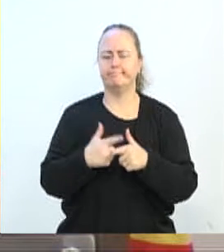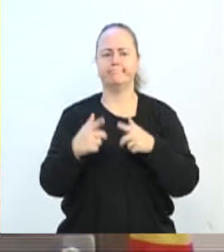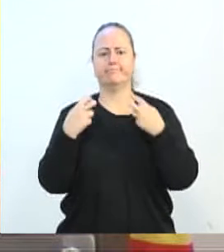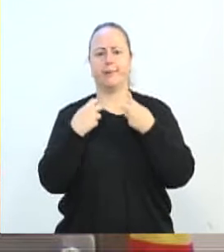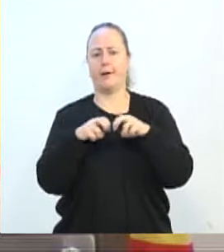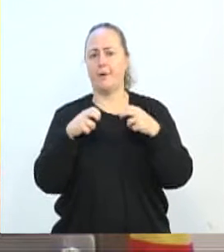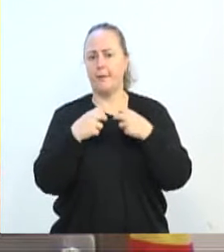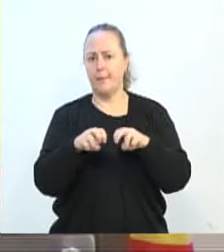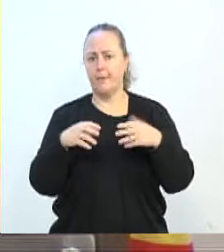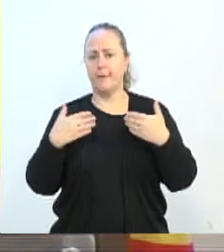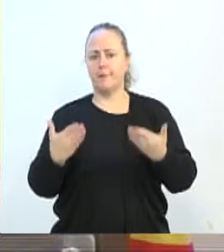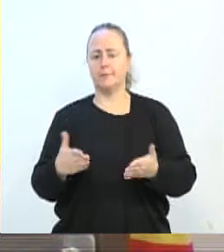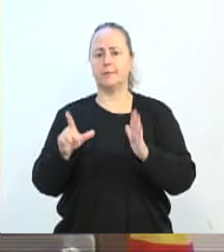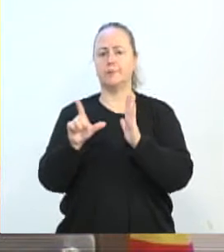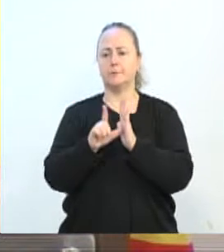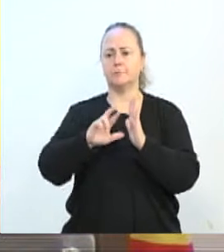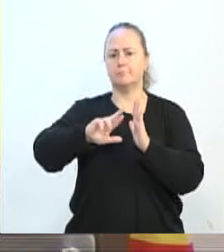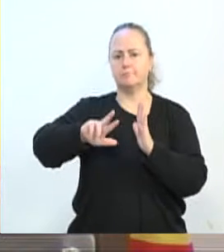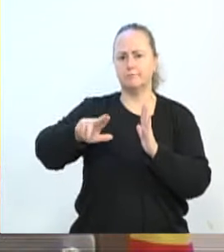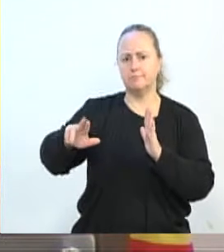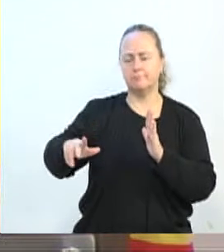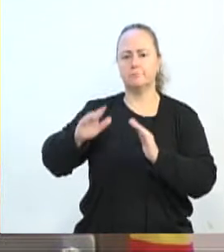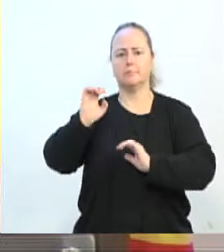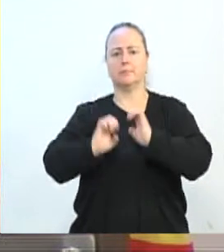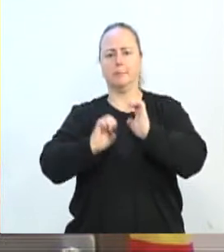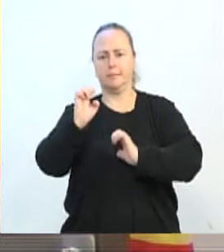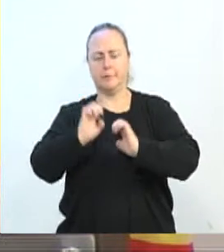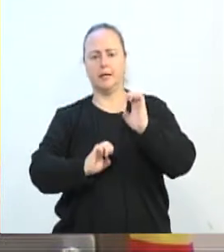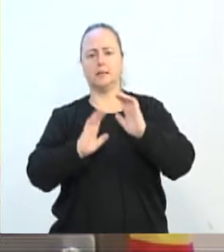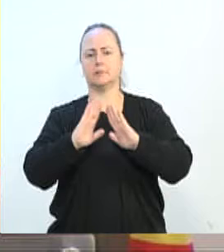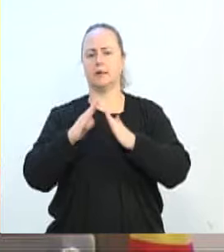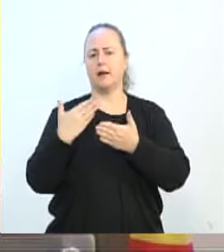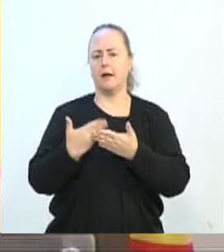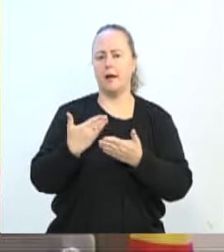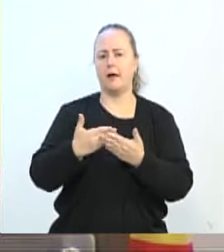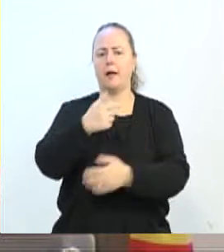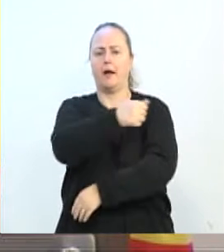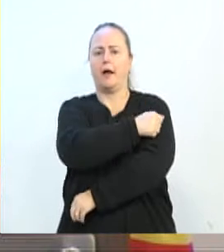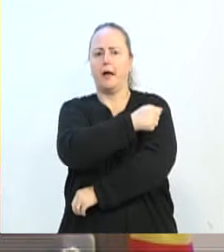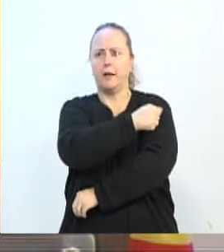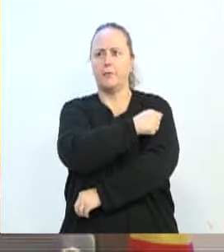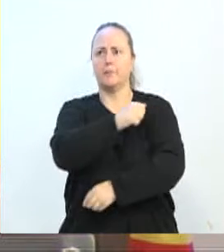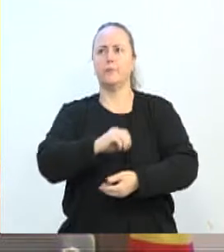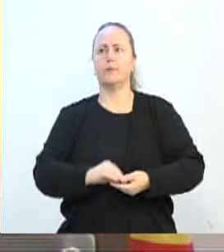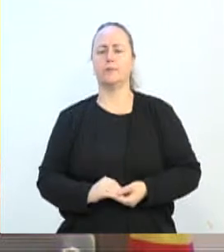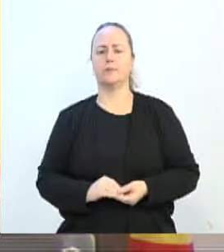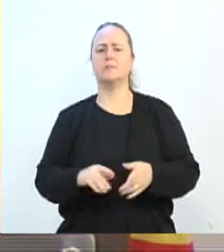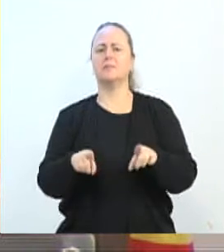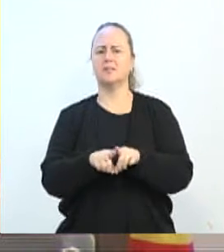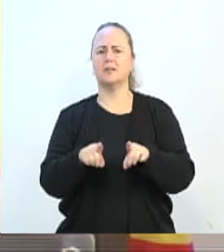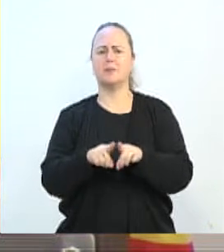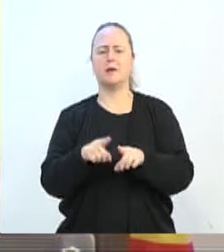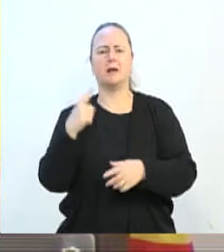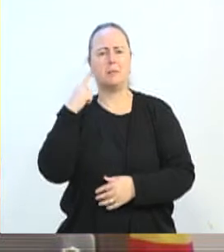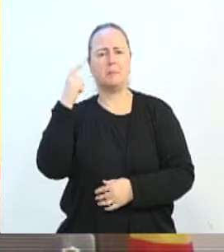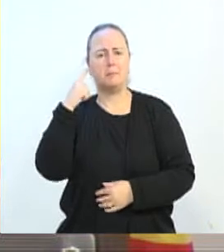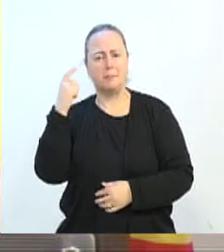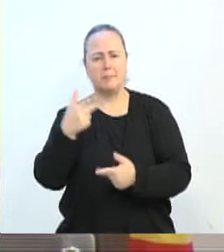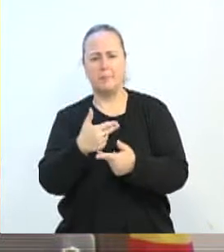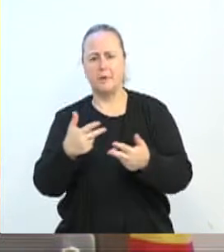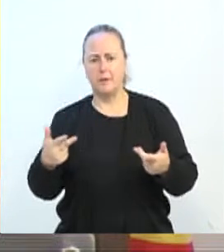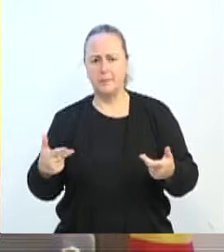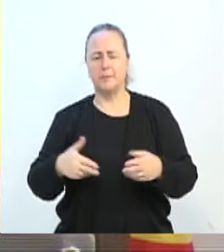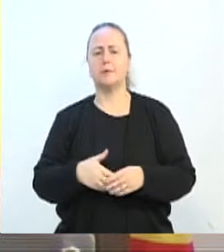ao comércio as empresas aos estudantes escolas moradores recebi reclamações sobre perturbação de Sossego enfim onde Lembro sim